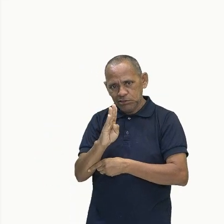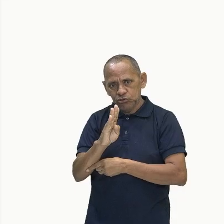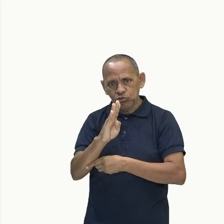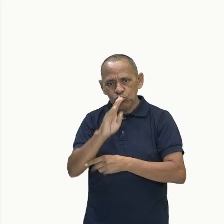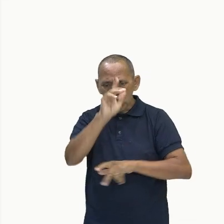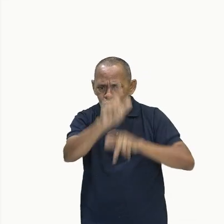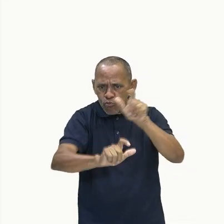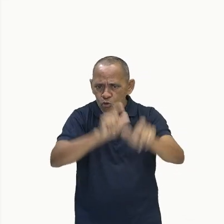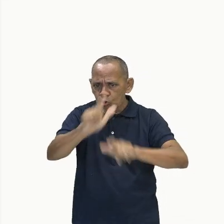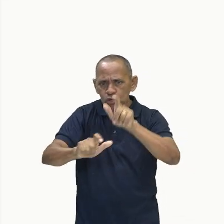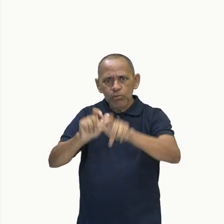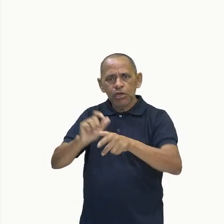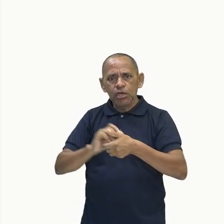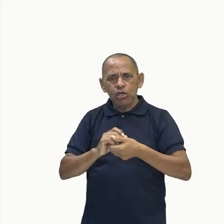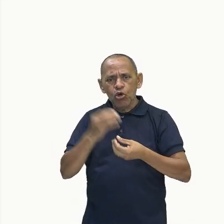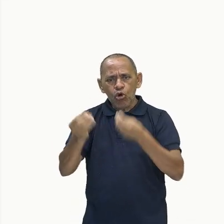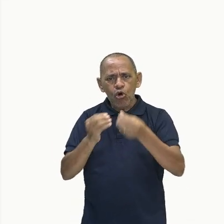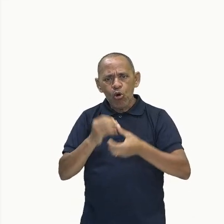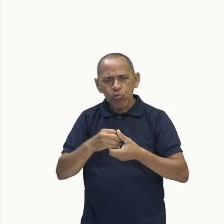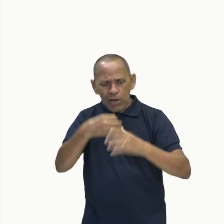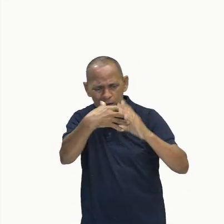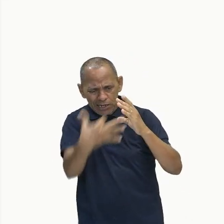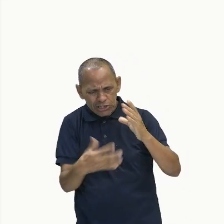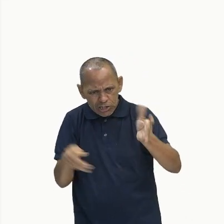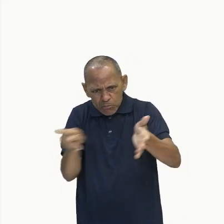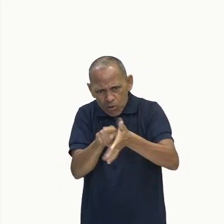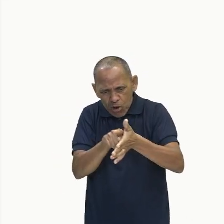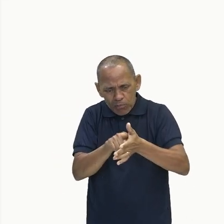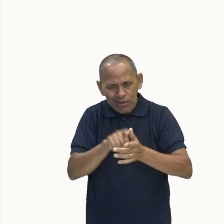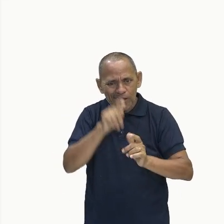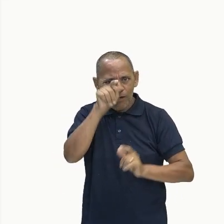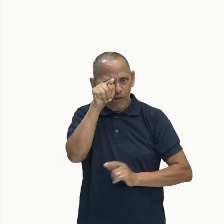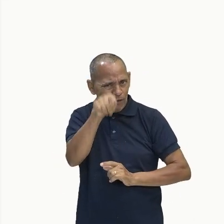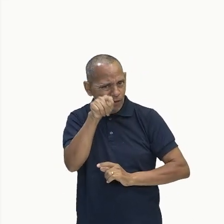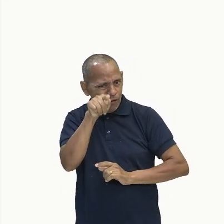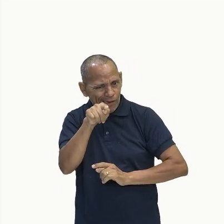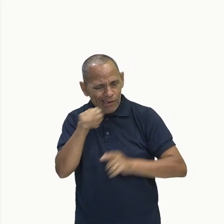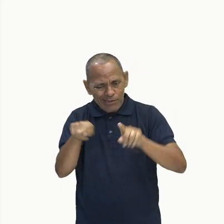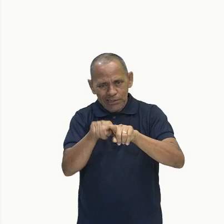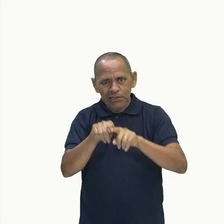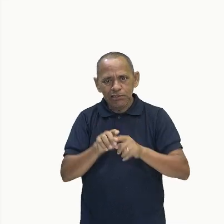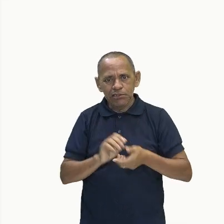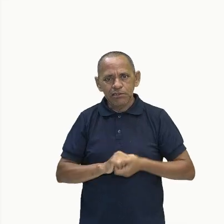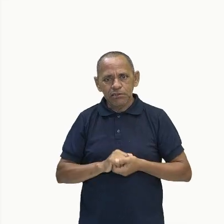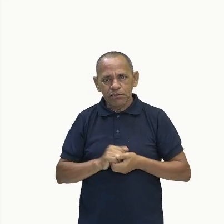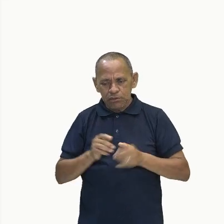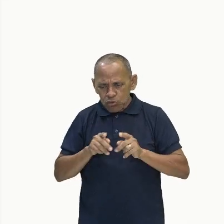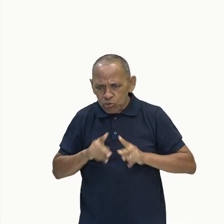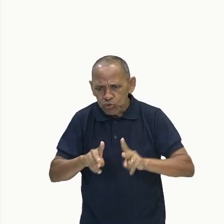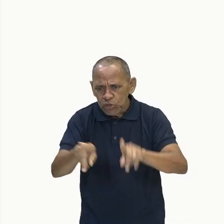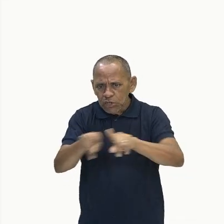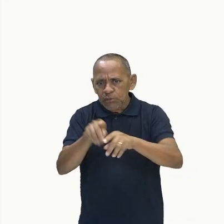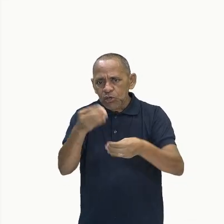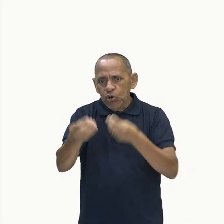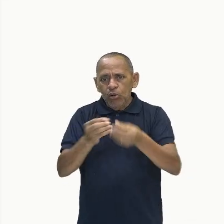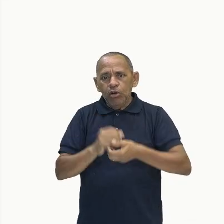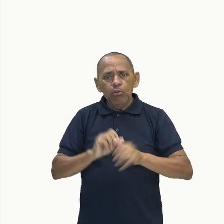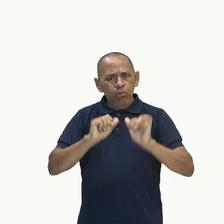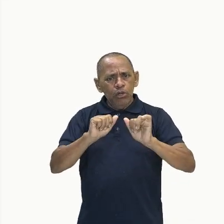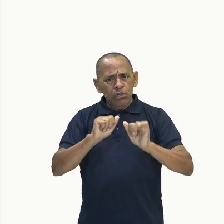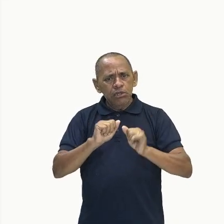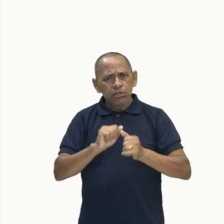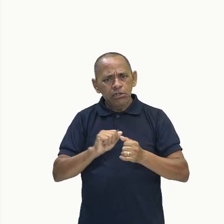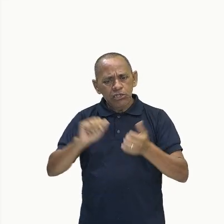este ser, a sua origem e assim por diante. Então, né? Ele poderia ser esse ser que vai, de alguma